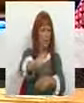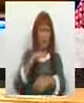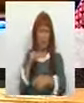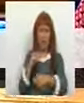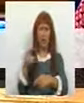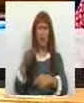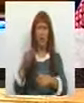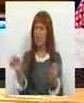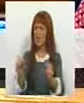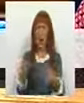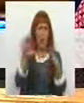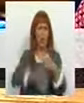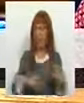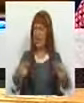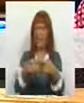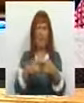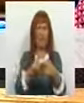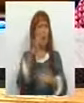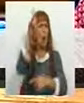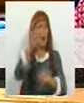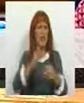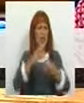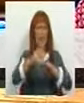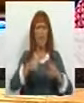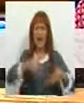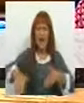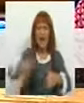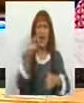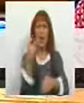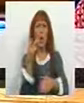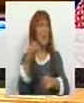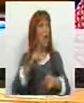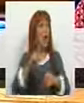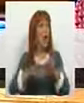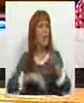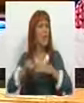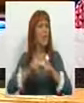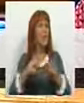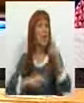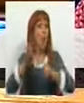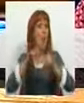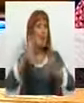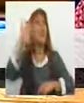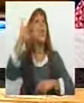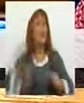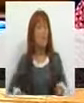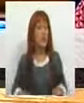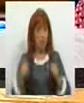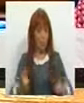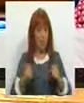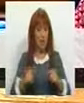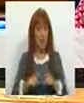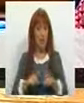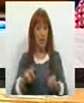Trofa sem nenhumas condições de ligação a norte atravessando o Rio Ave. Nós vamos realizar as obras. Quando